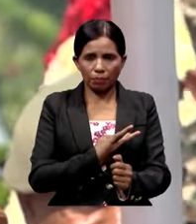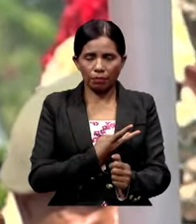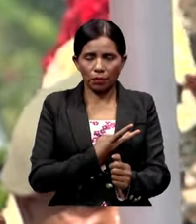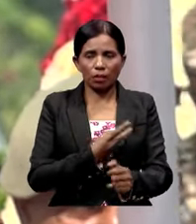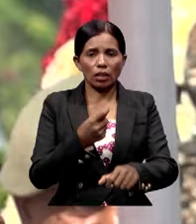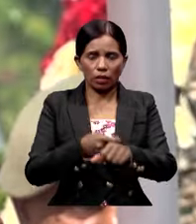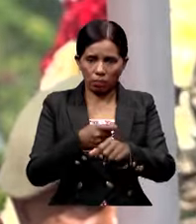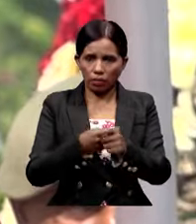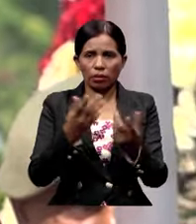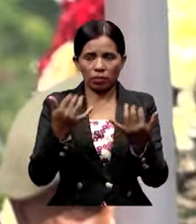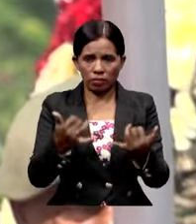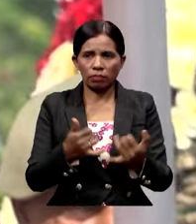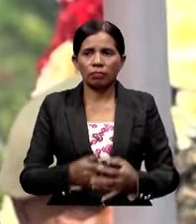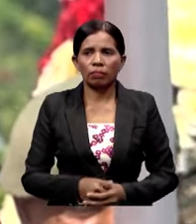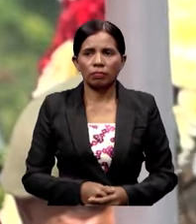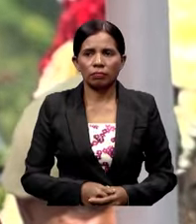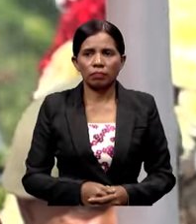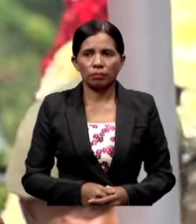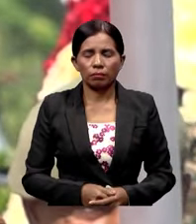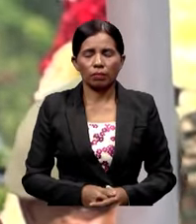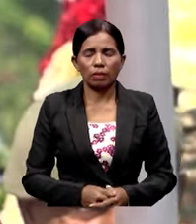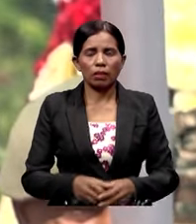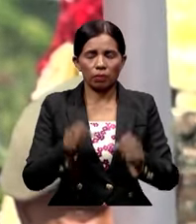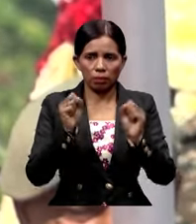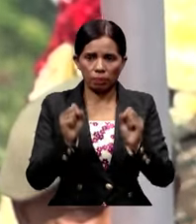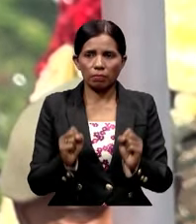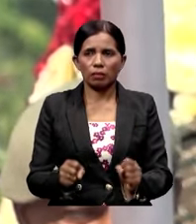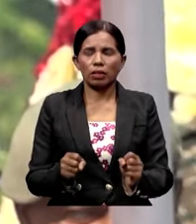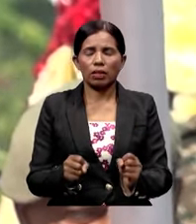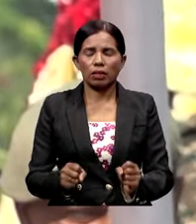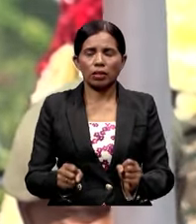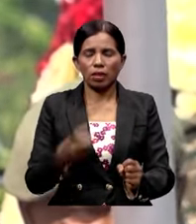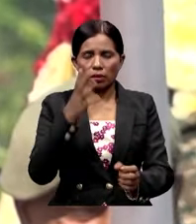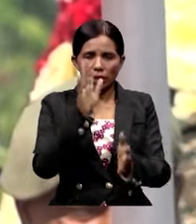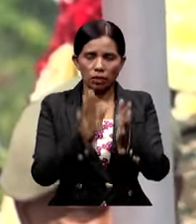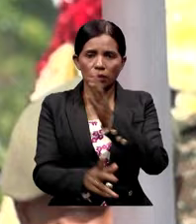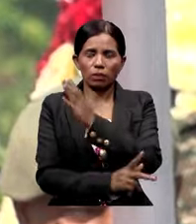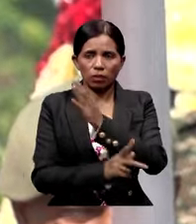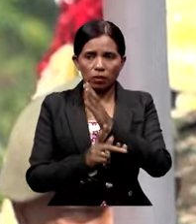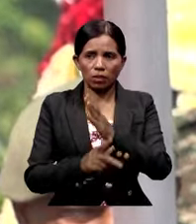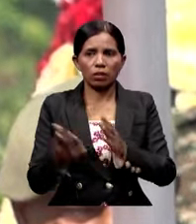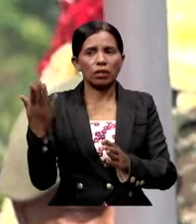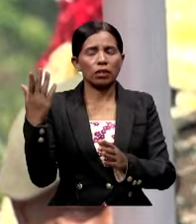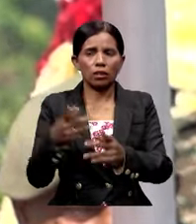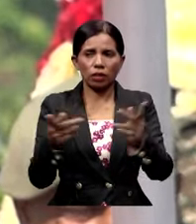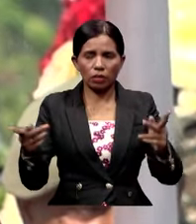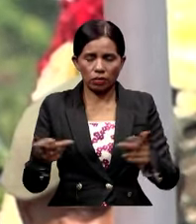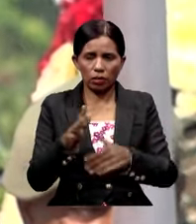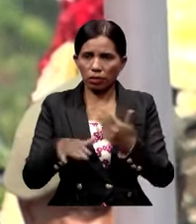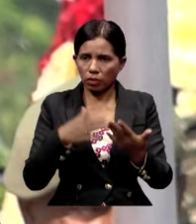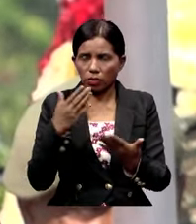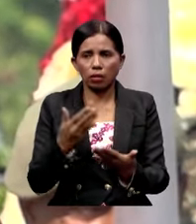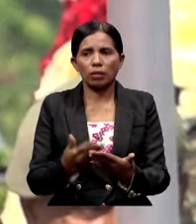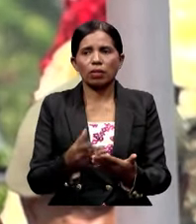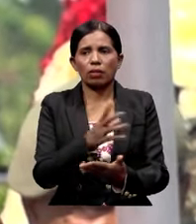automatização, burocracia sem menos, corrupção sem menos, de aporto, de alfândega, de imigração,